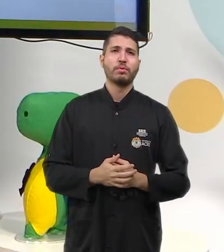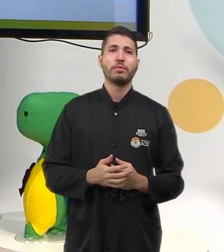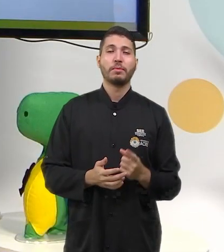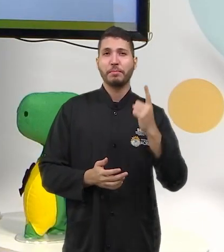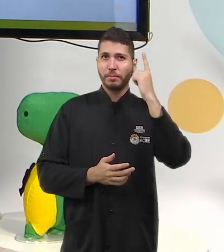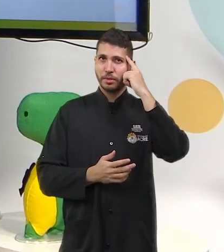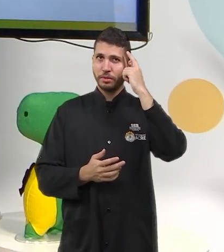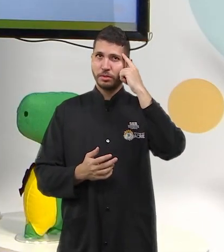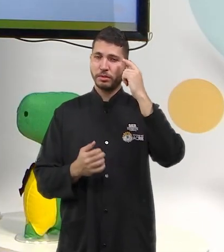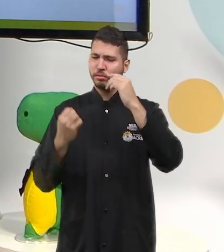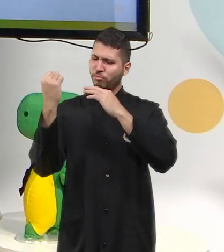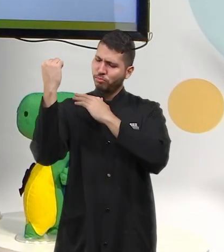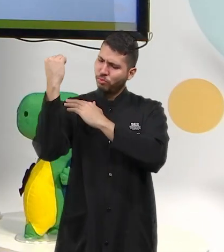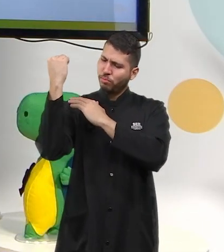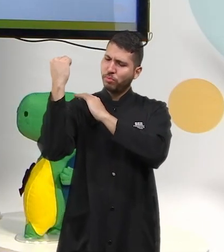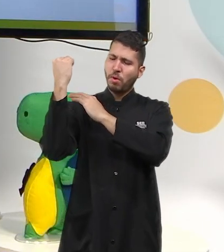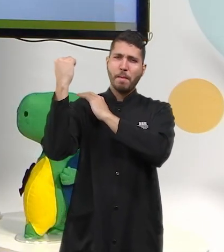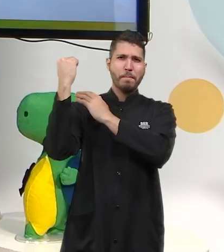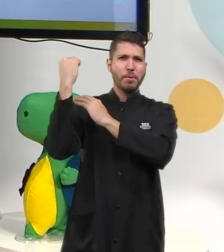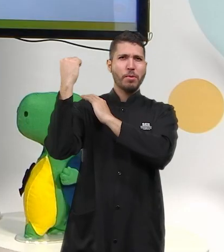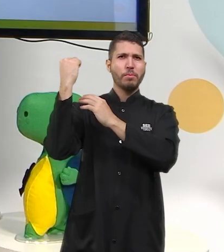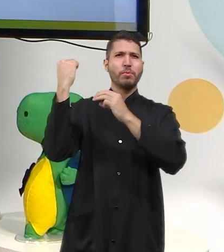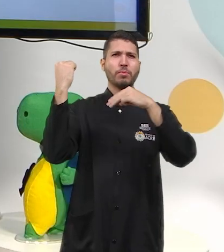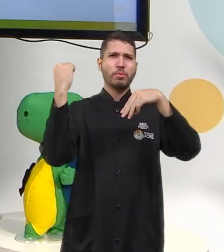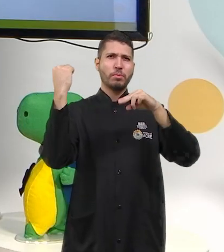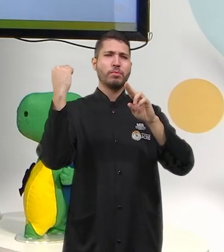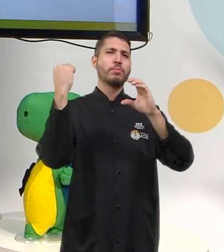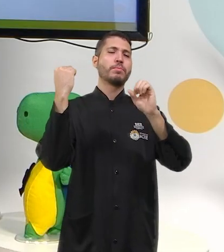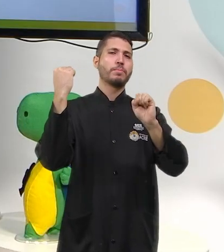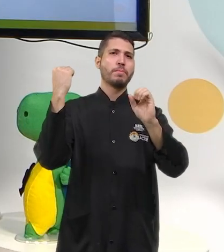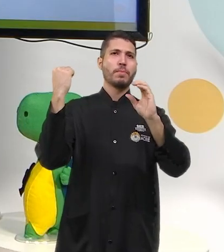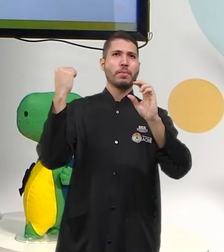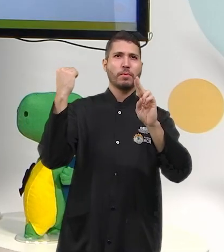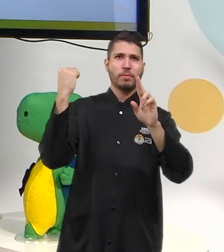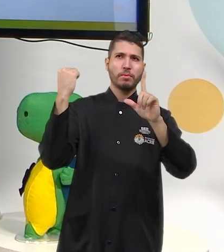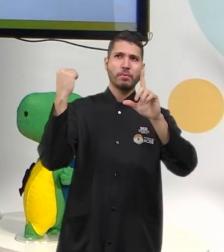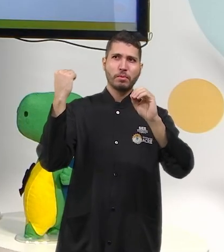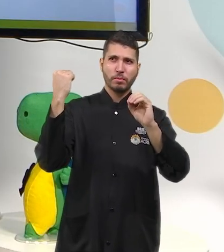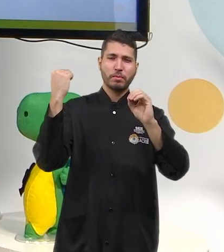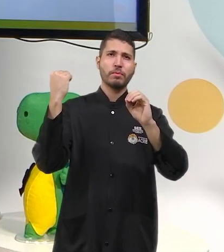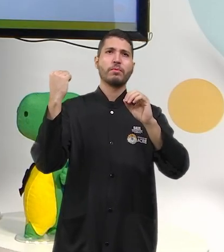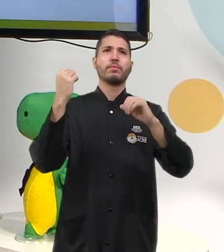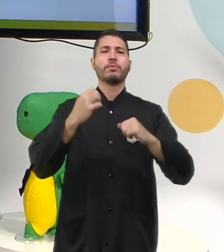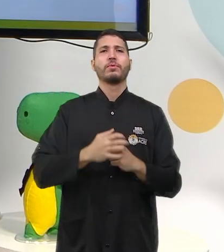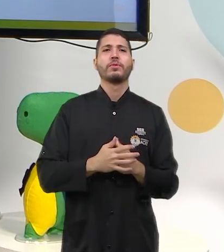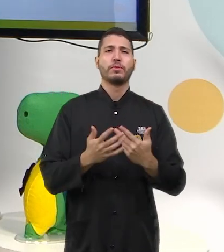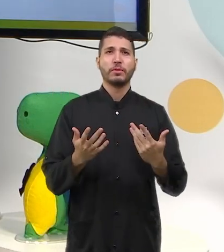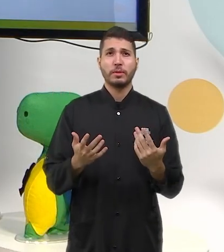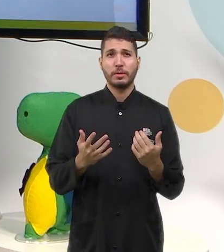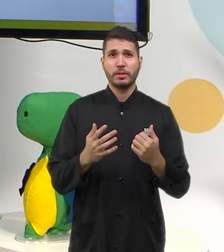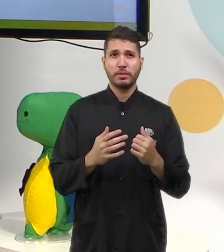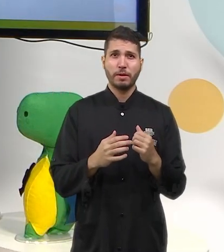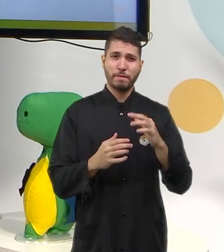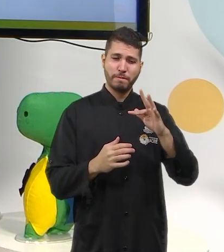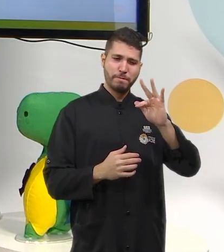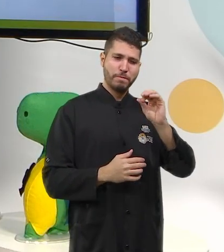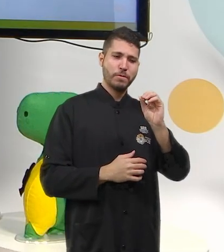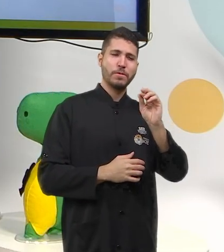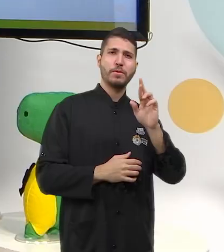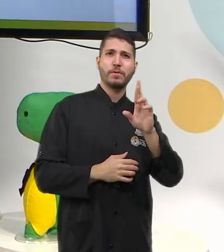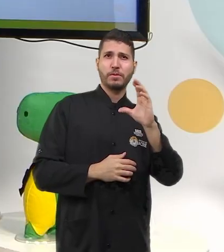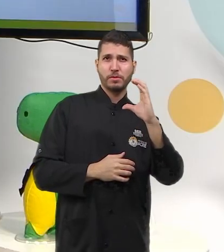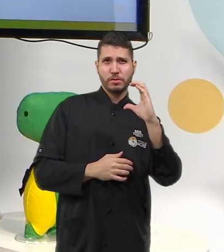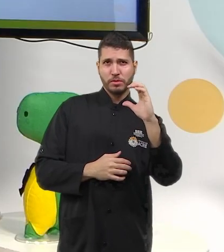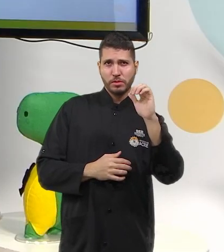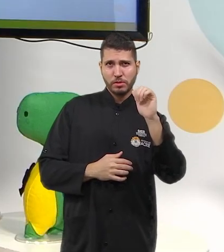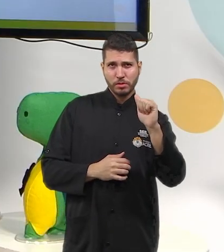no músculo, né, corporal, ele, para realizar essa capacidade física, força, esse atributo, ele vai